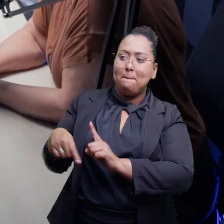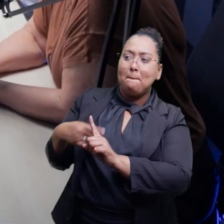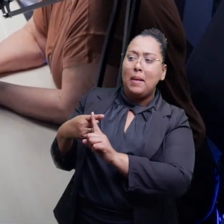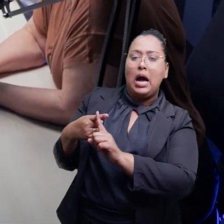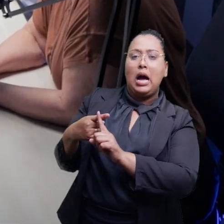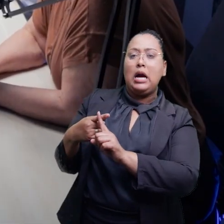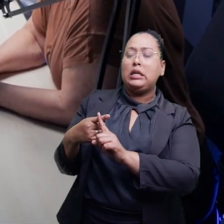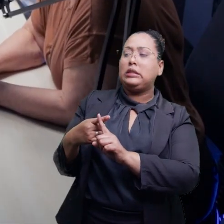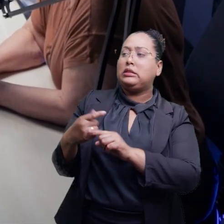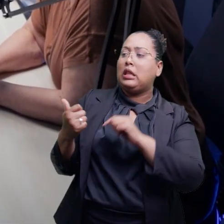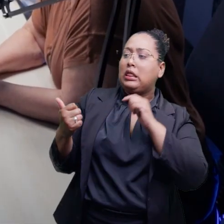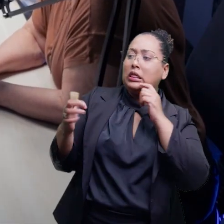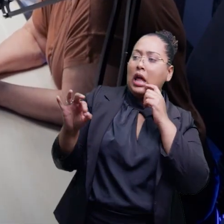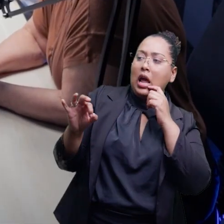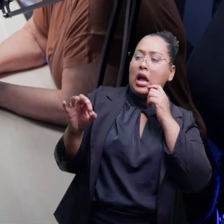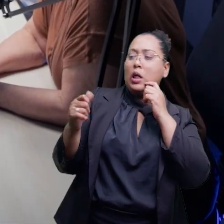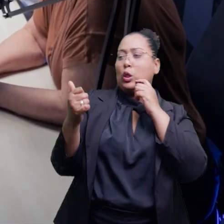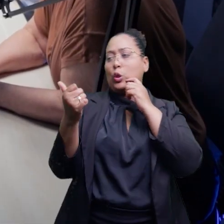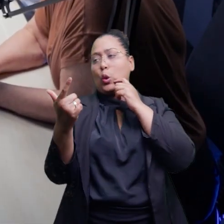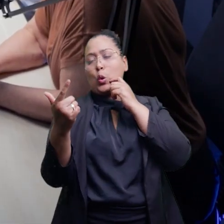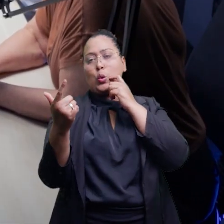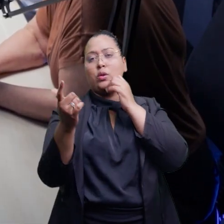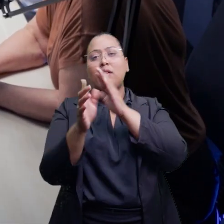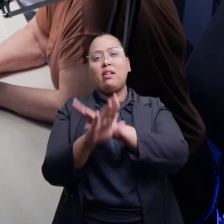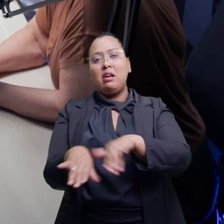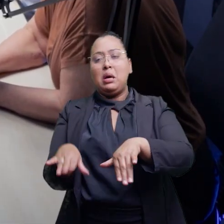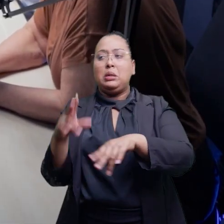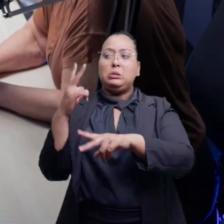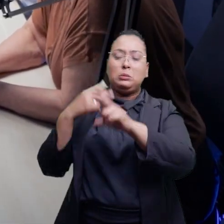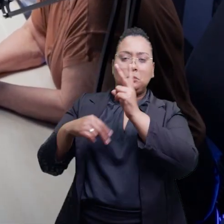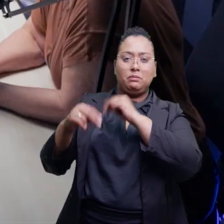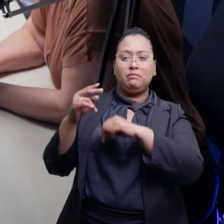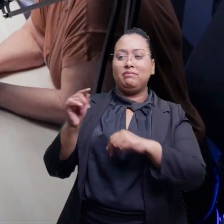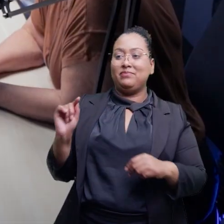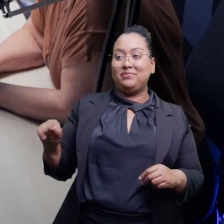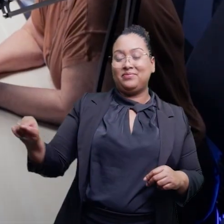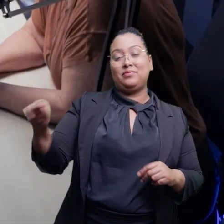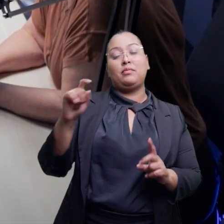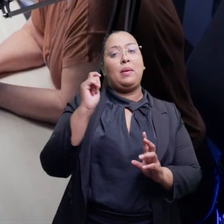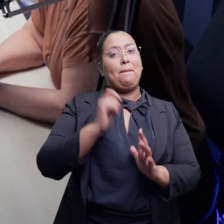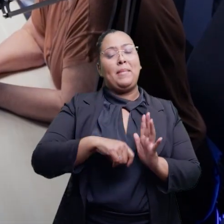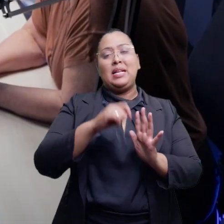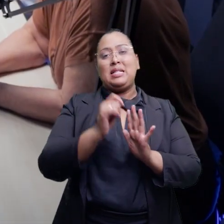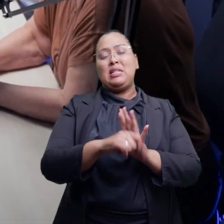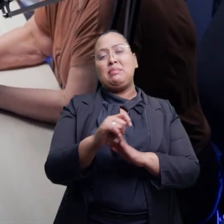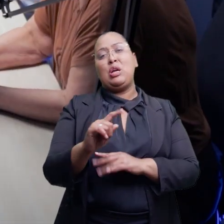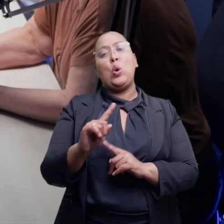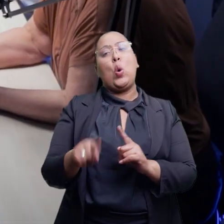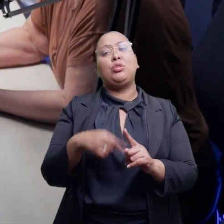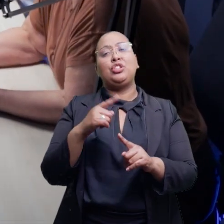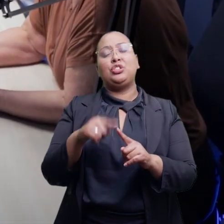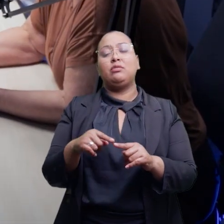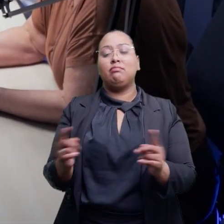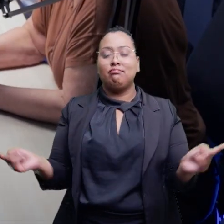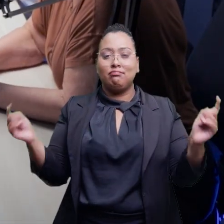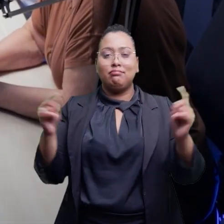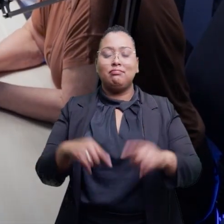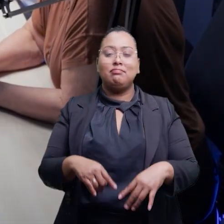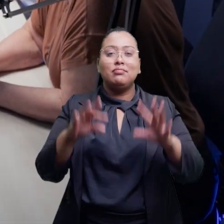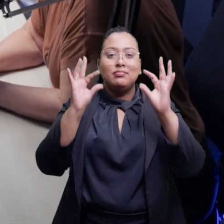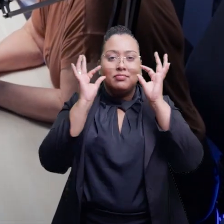umas 10, 12 crianças e adolescentes que são filhos adotados, todo mês, para